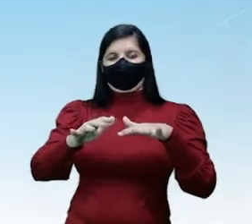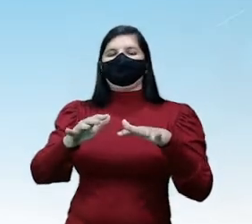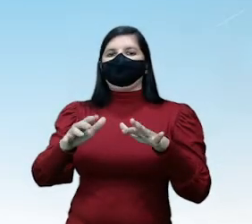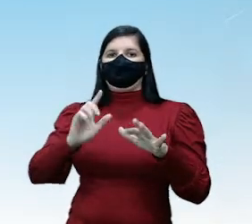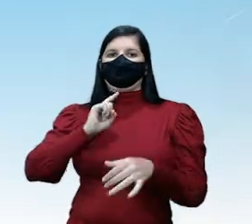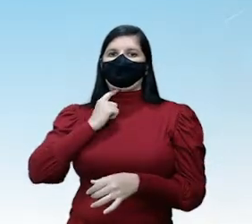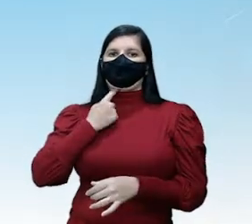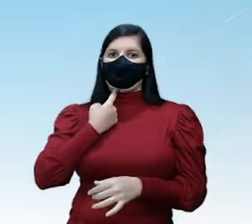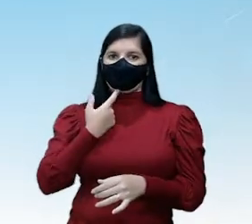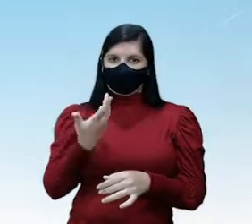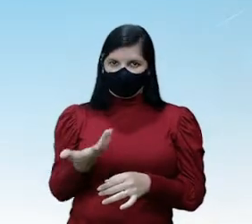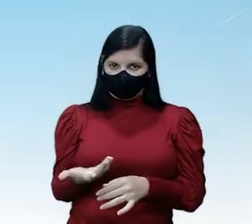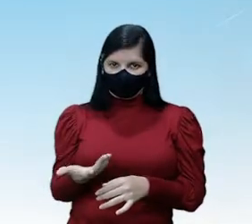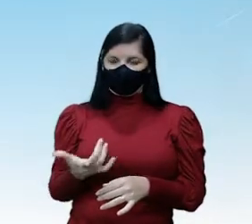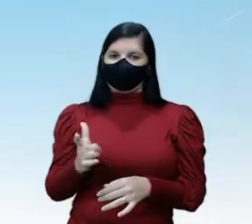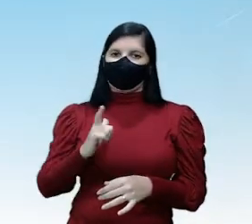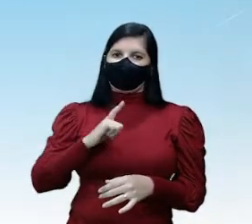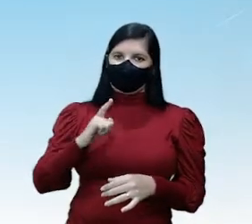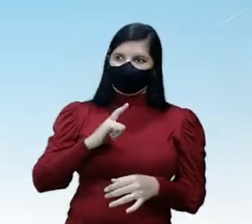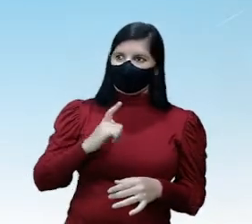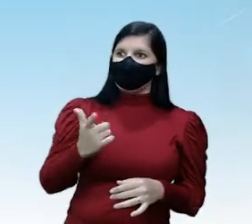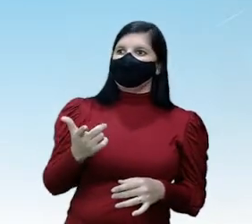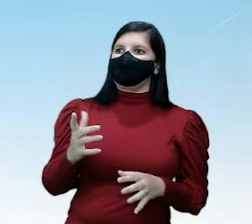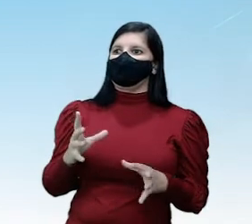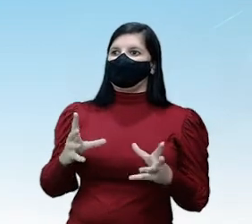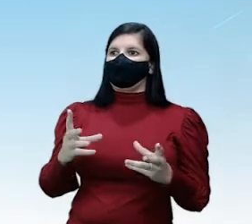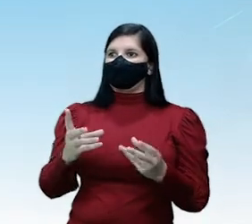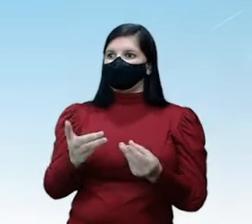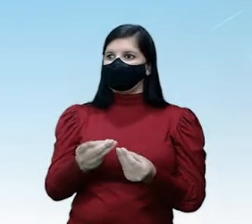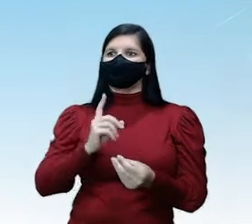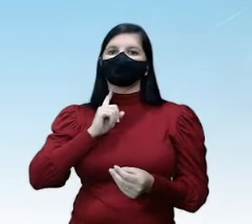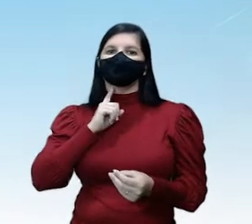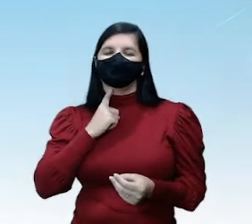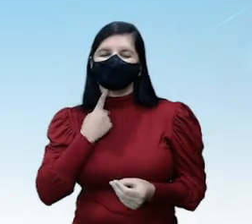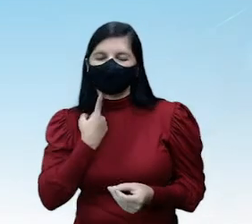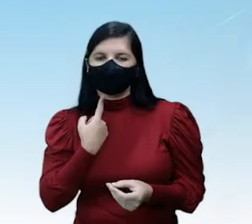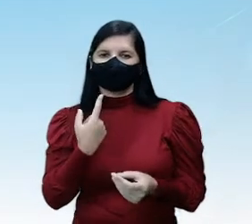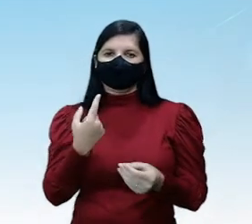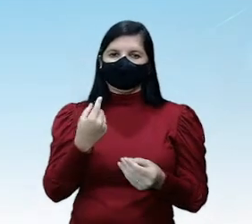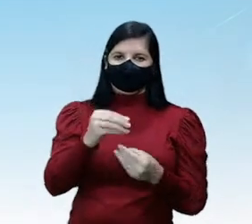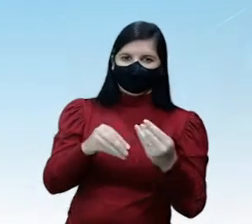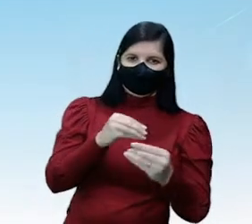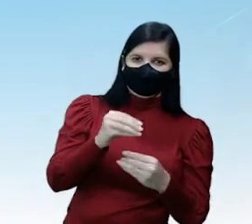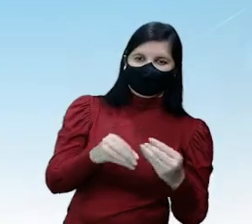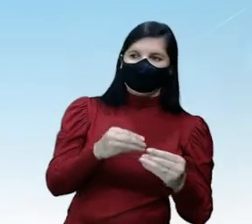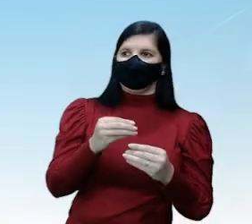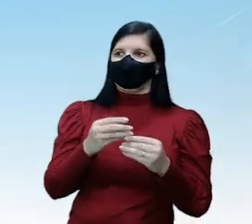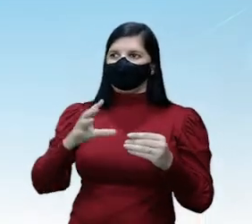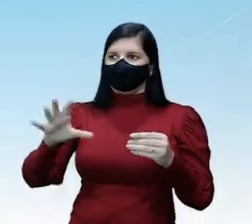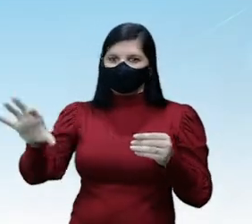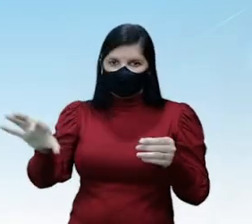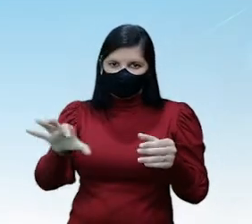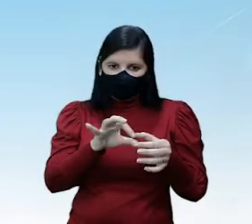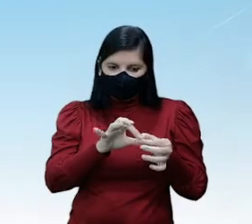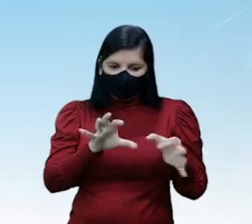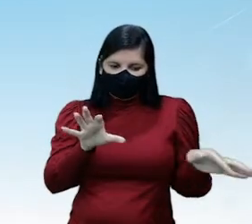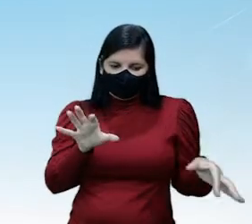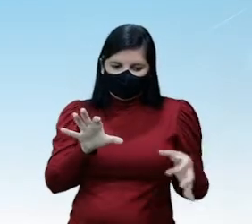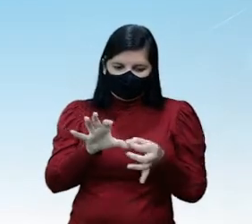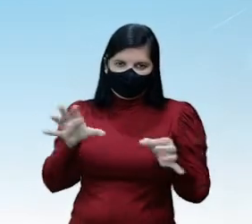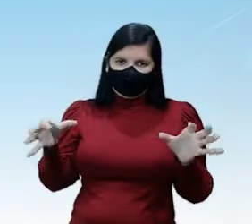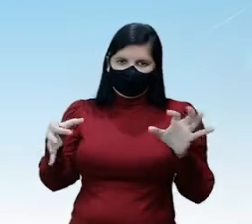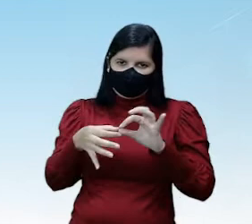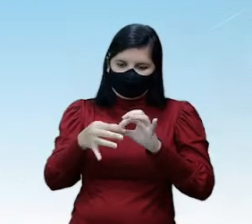melhor, esse sulfato de alumínio ele vai pegar ali aquelas impurezas, vai juntando uma, vai juntando a outra, todas